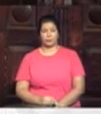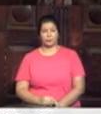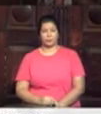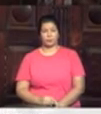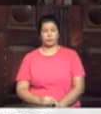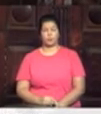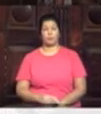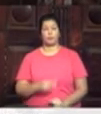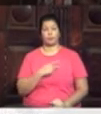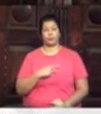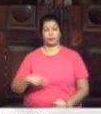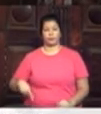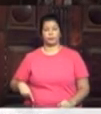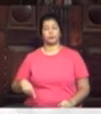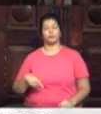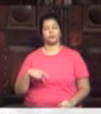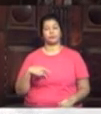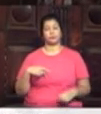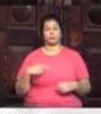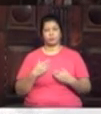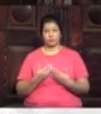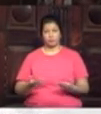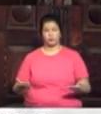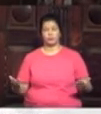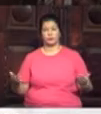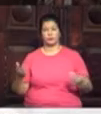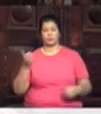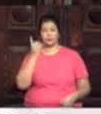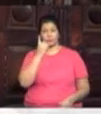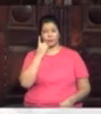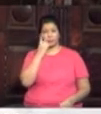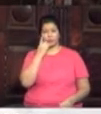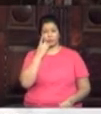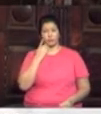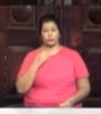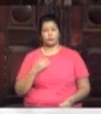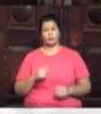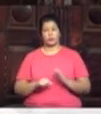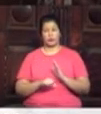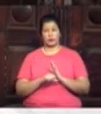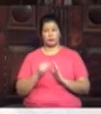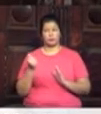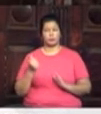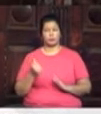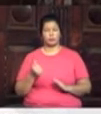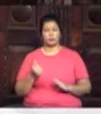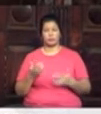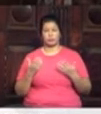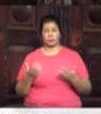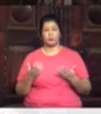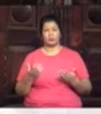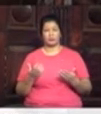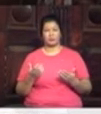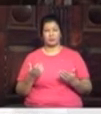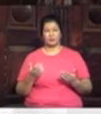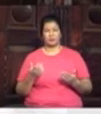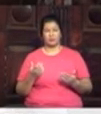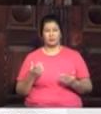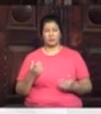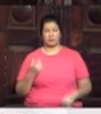Senhora Presidente, senhoras e senhores deputados. Primeiro, senhora Presidente, mandar